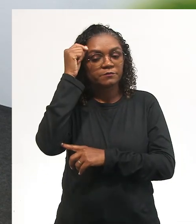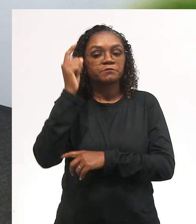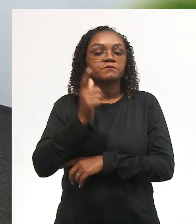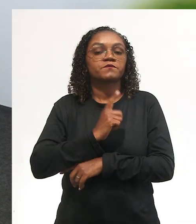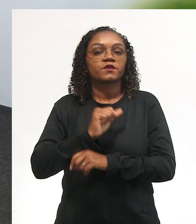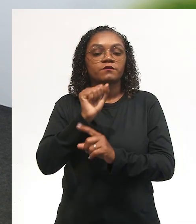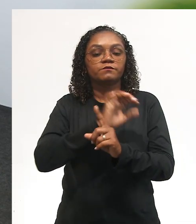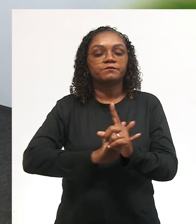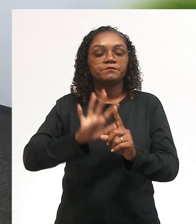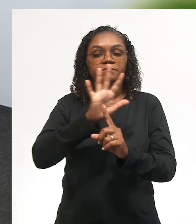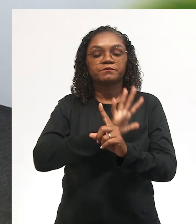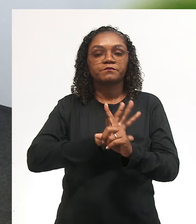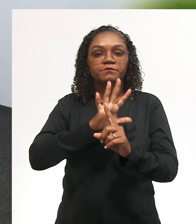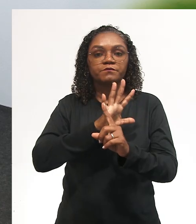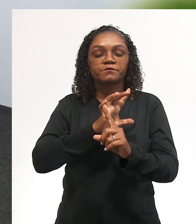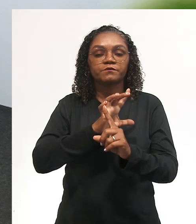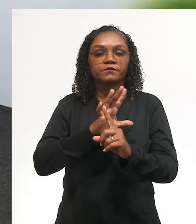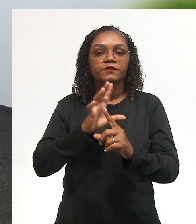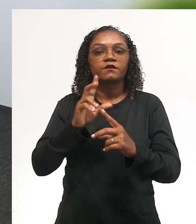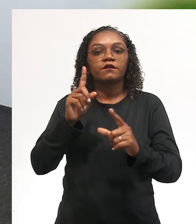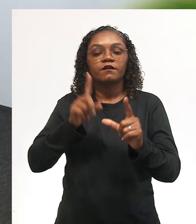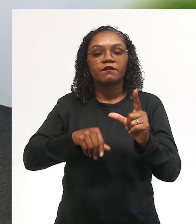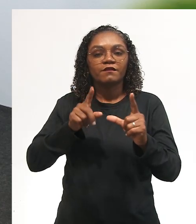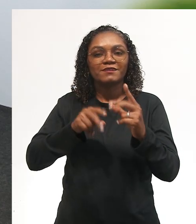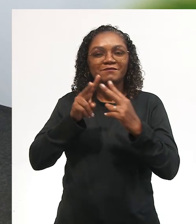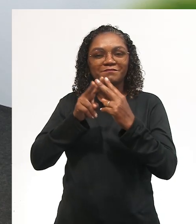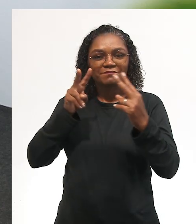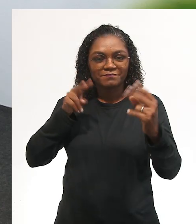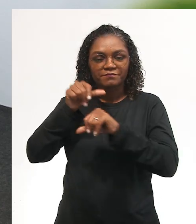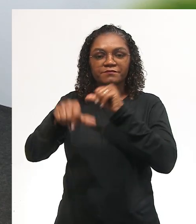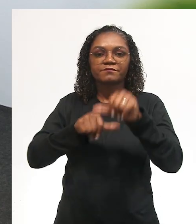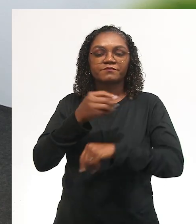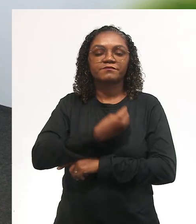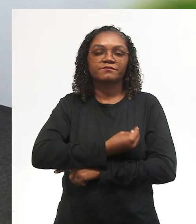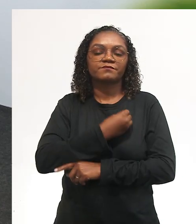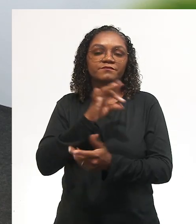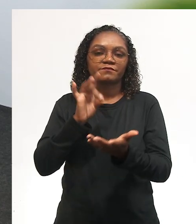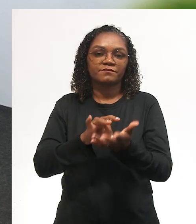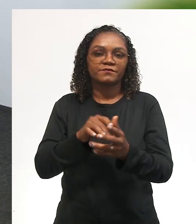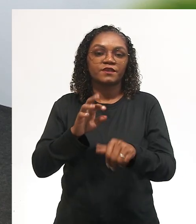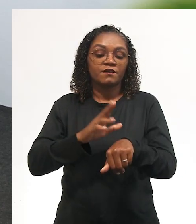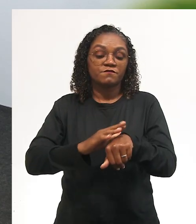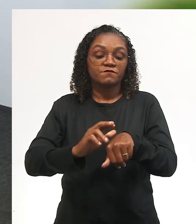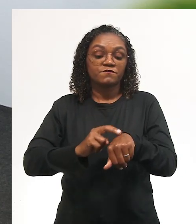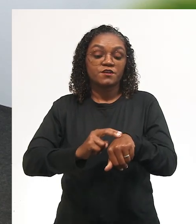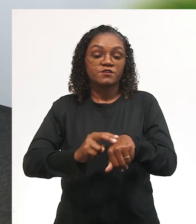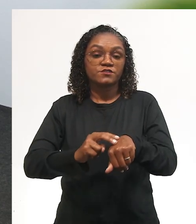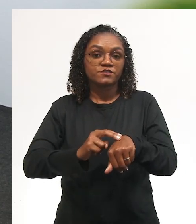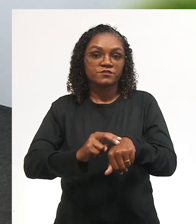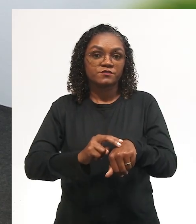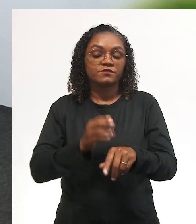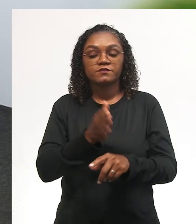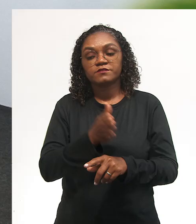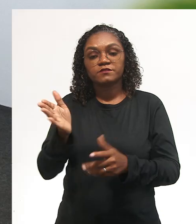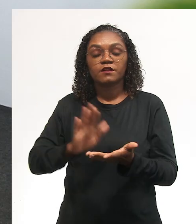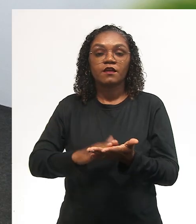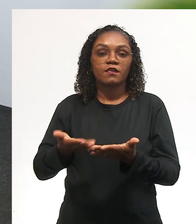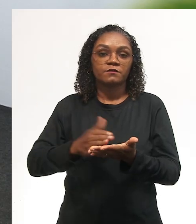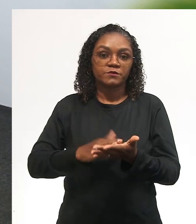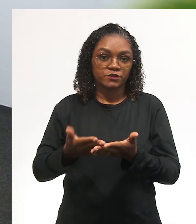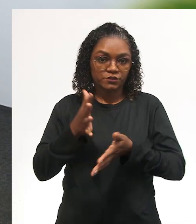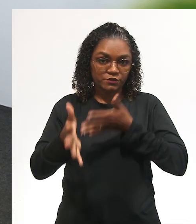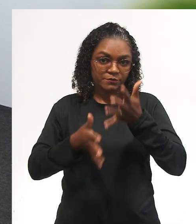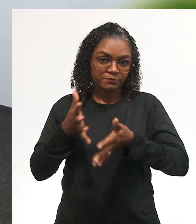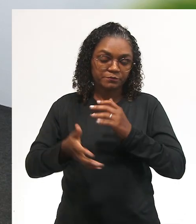fundo eu tenho uma plotagem branca com os dizeres EAD mudando realidades em cor verde e a meu lado